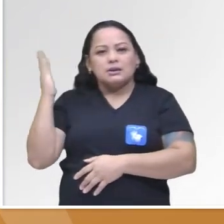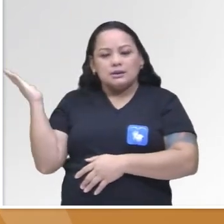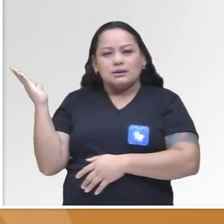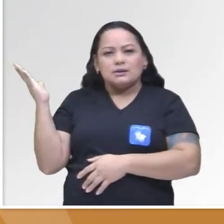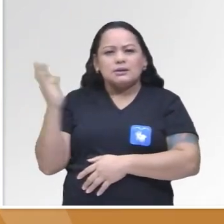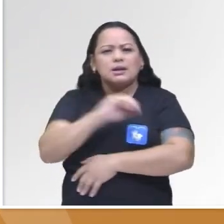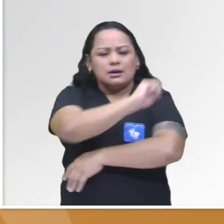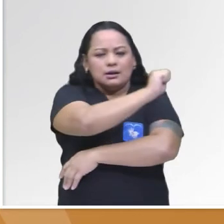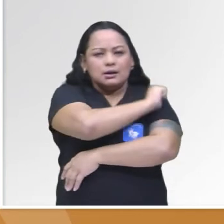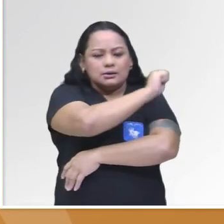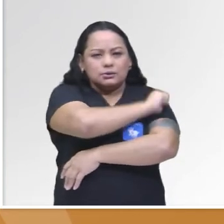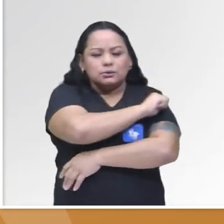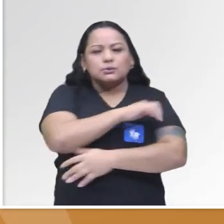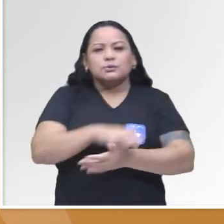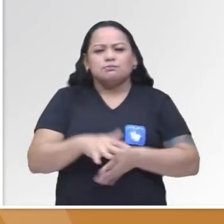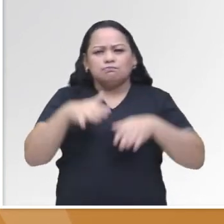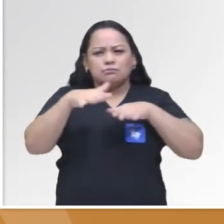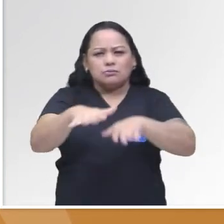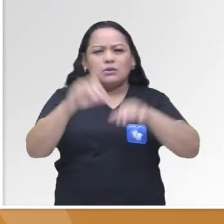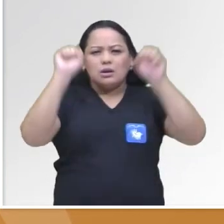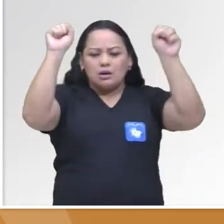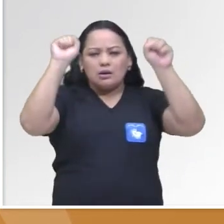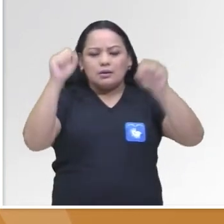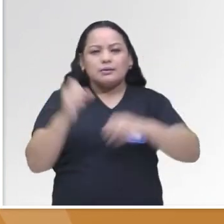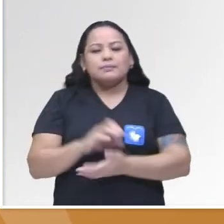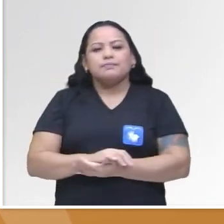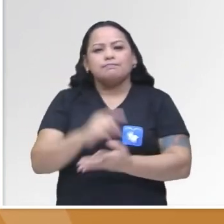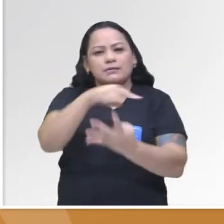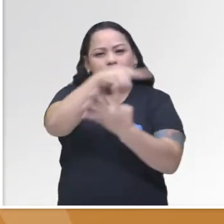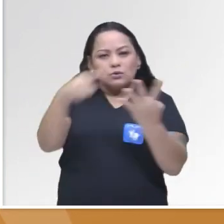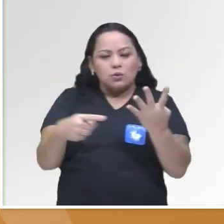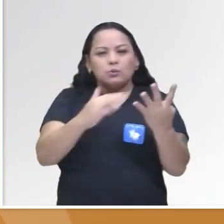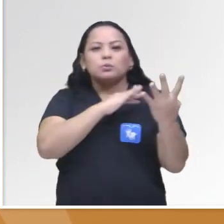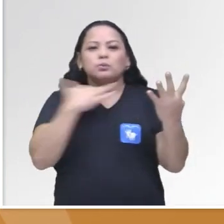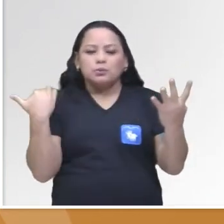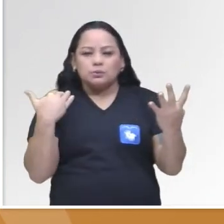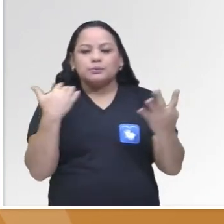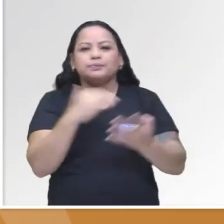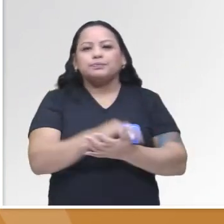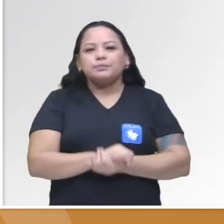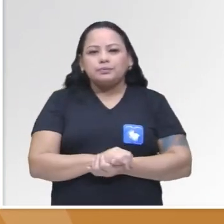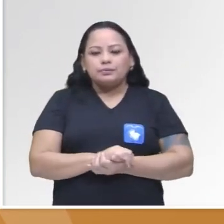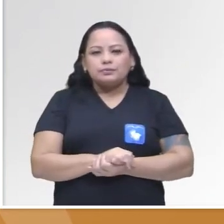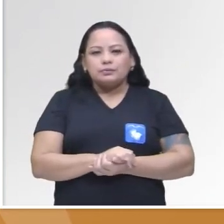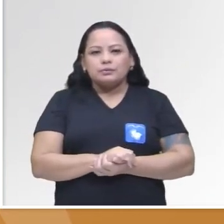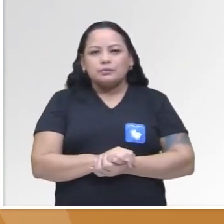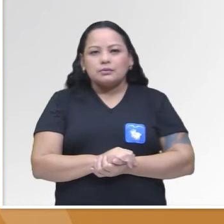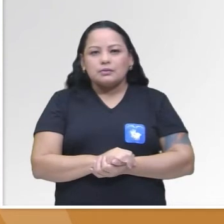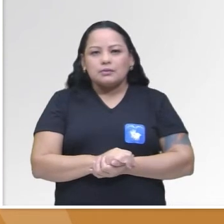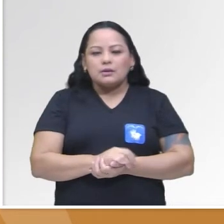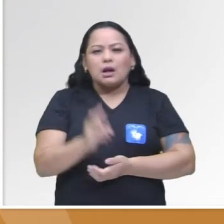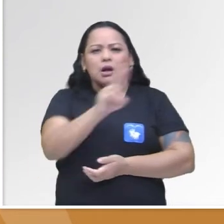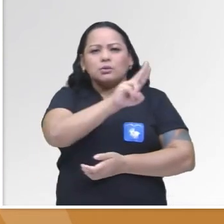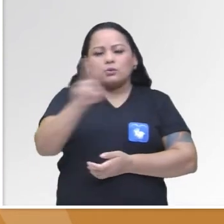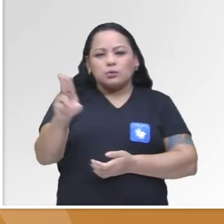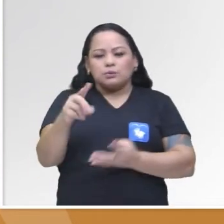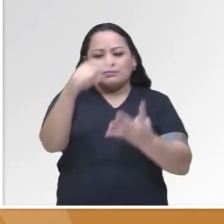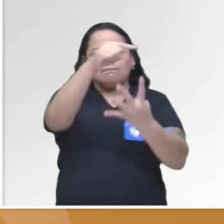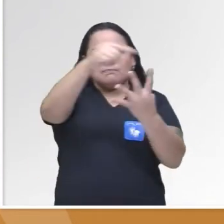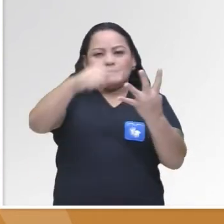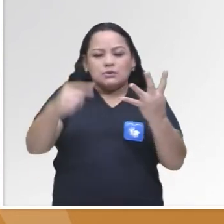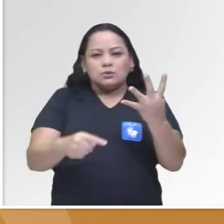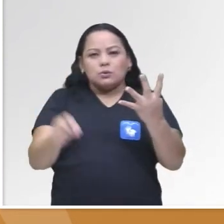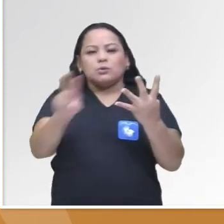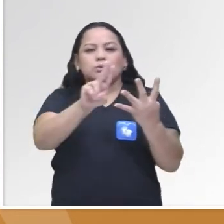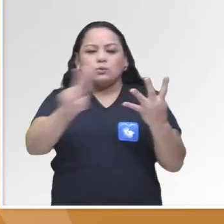Miragaia, Martins e o Camargo, vão morrer. Tá? E aí, pega-se o nome dessas pessoas para se formar